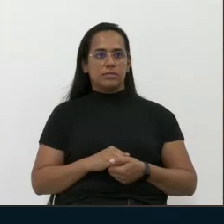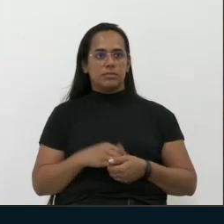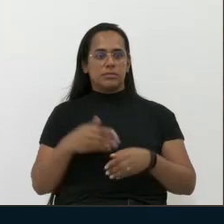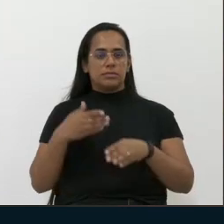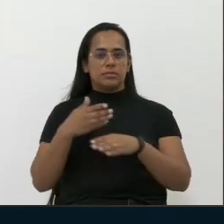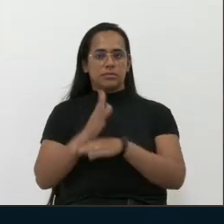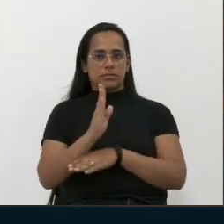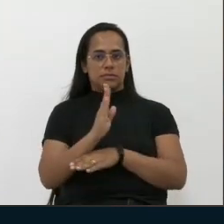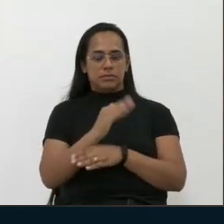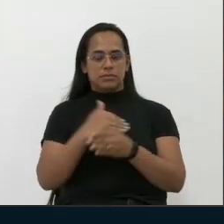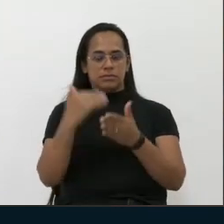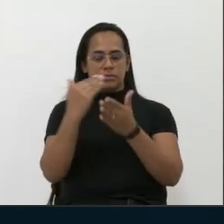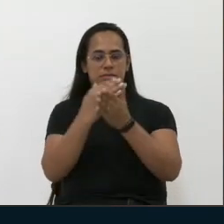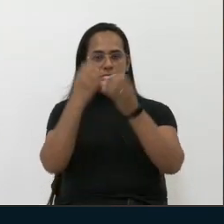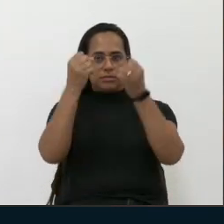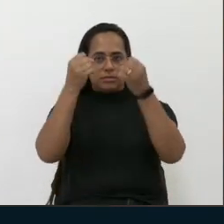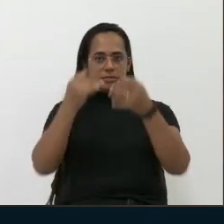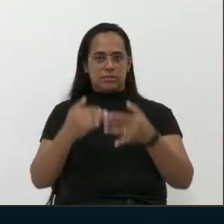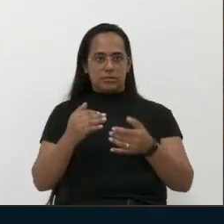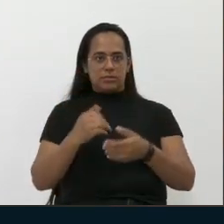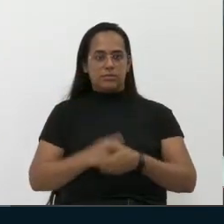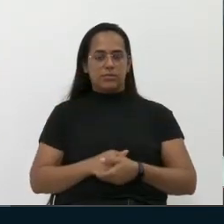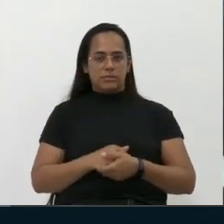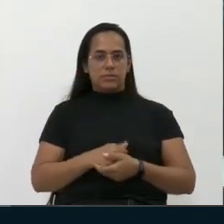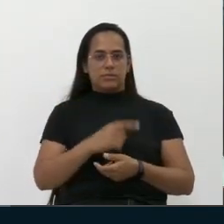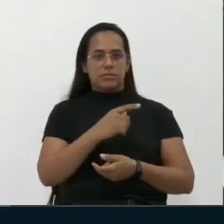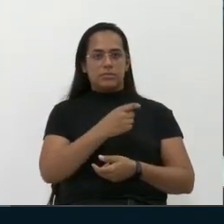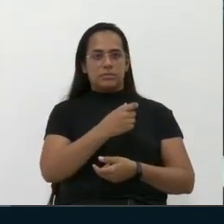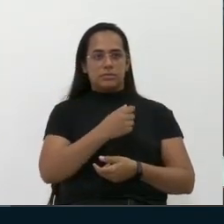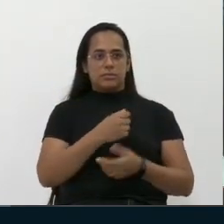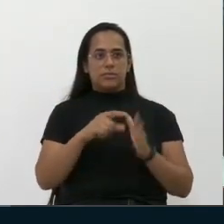Aprovado, encaminhe-se. Item 12.